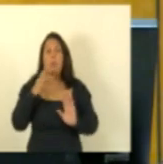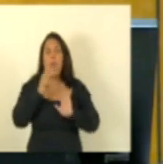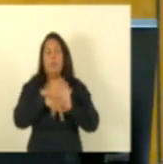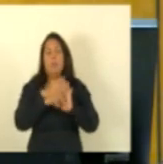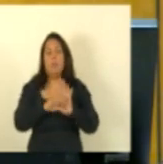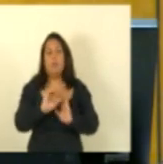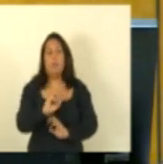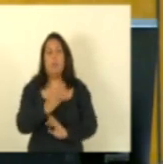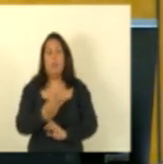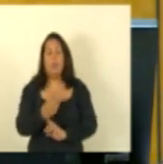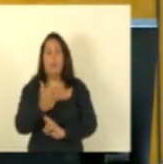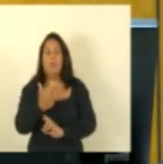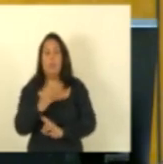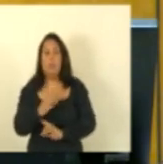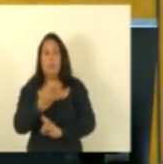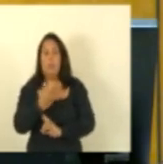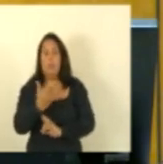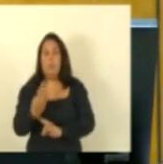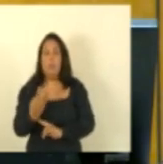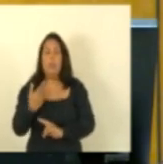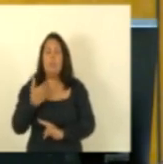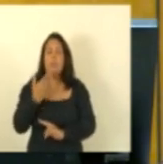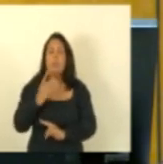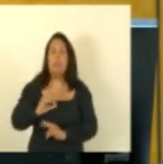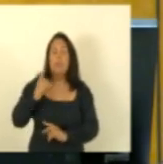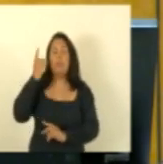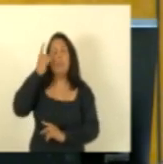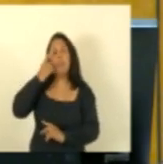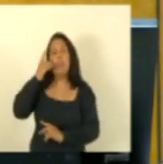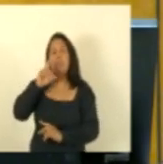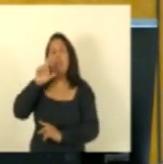lei 03/2023, deputado Alexandre Chambinho.